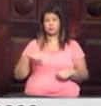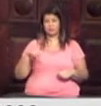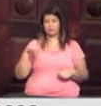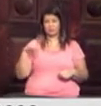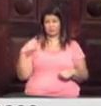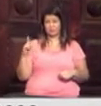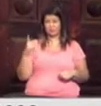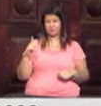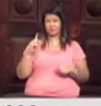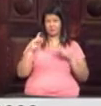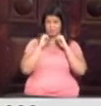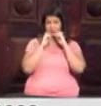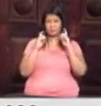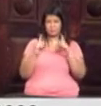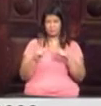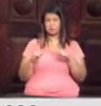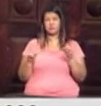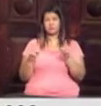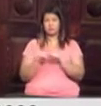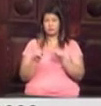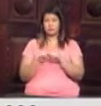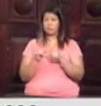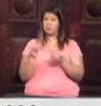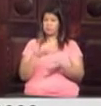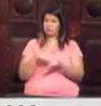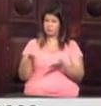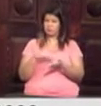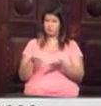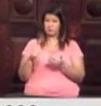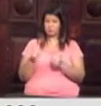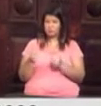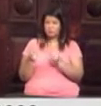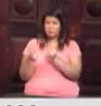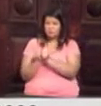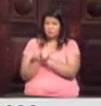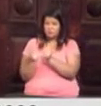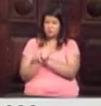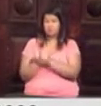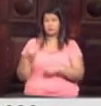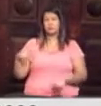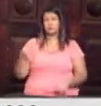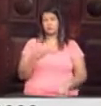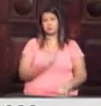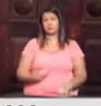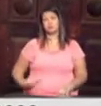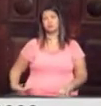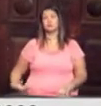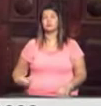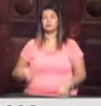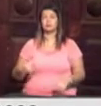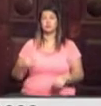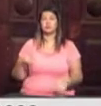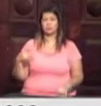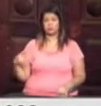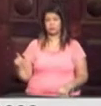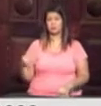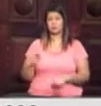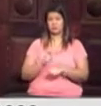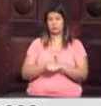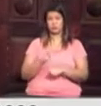secretário de Estado mais próximo ao governador e um subsecretário do círculo íntimo do governador do